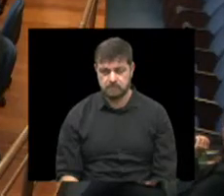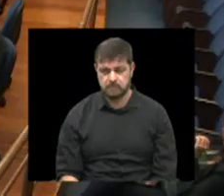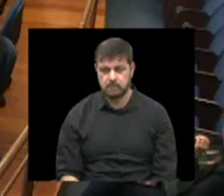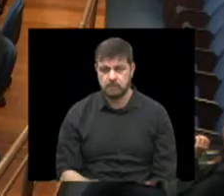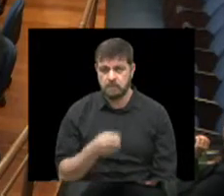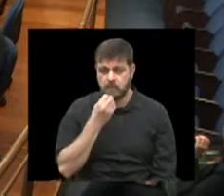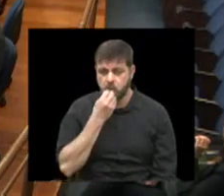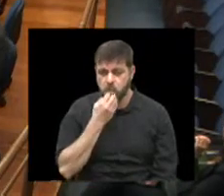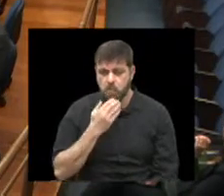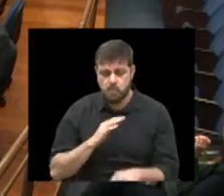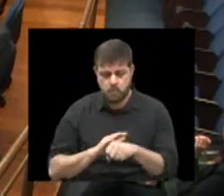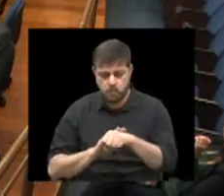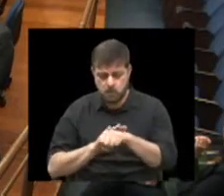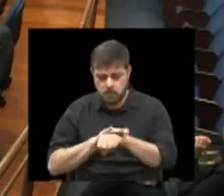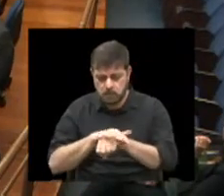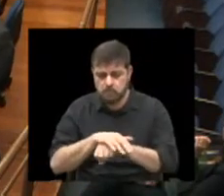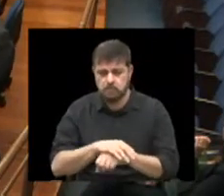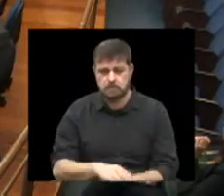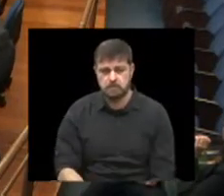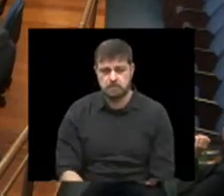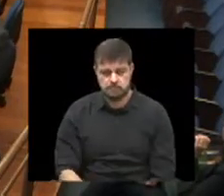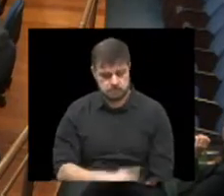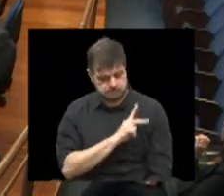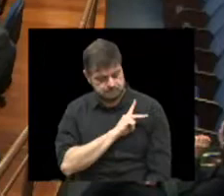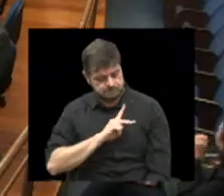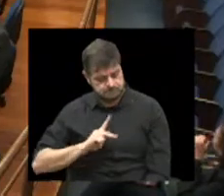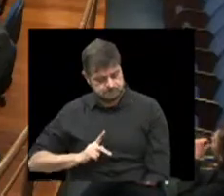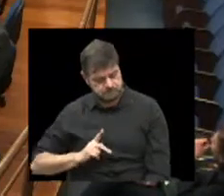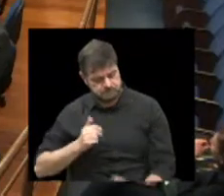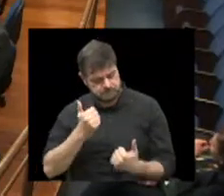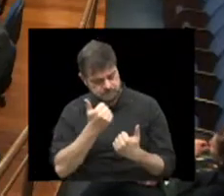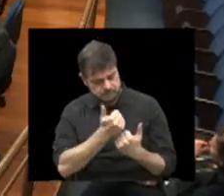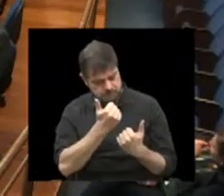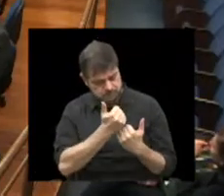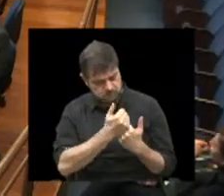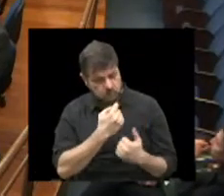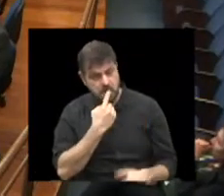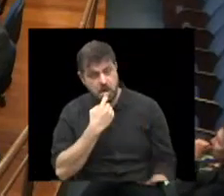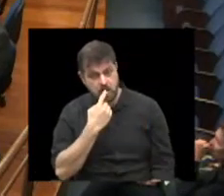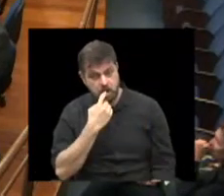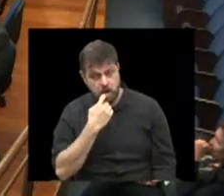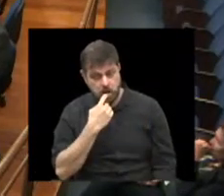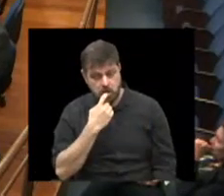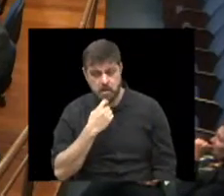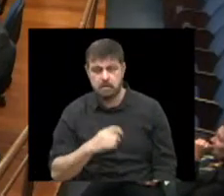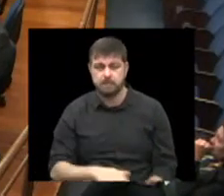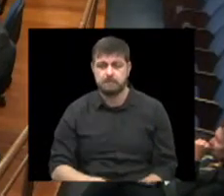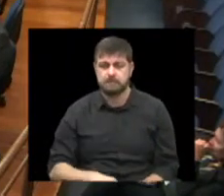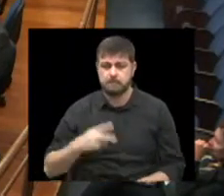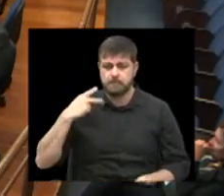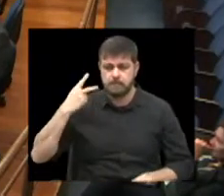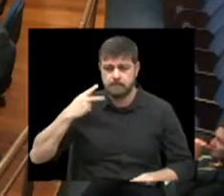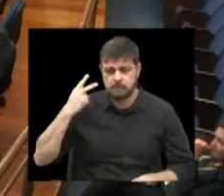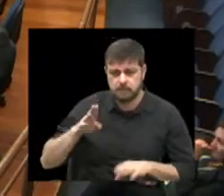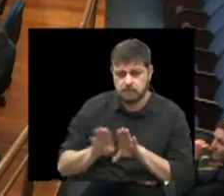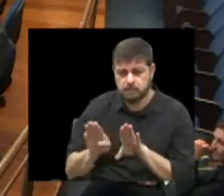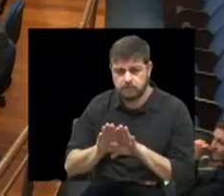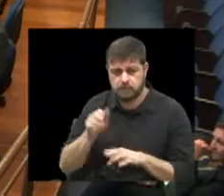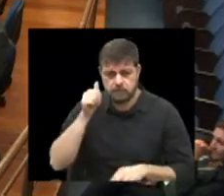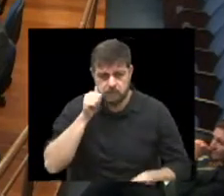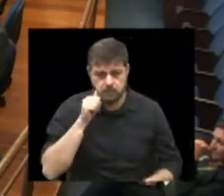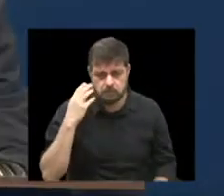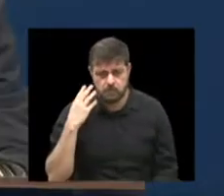Boa noite, vereador Gilberto Vermelho, que preside essa sessão, senhores vereadores, vereadora